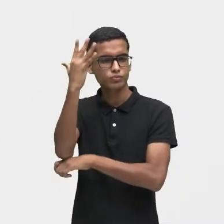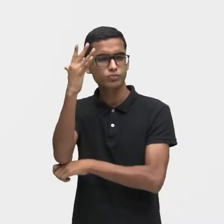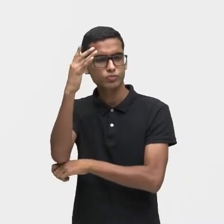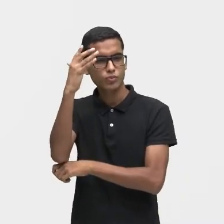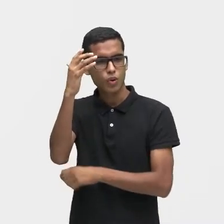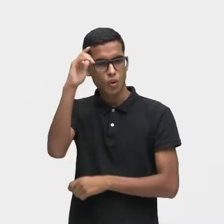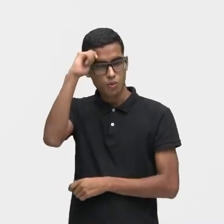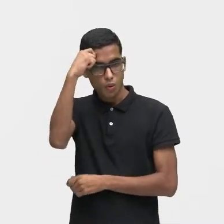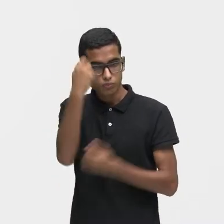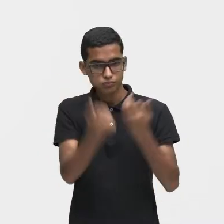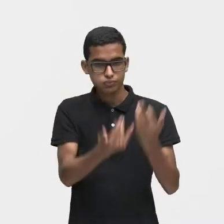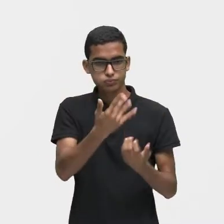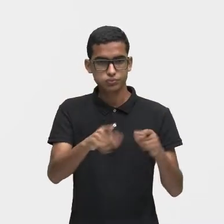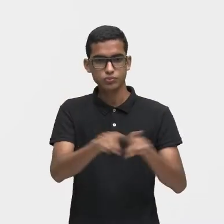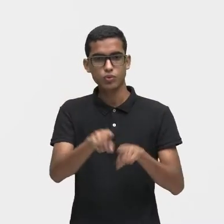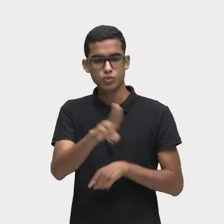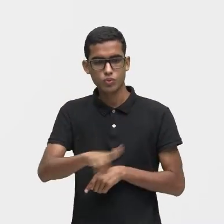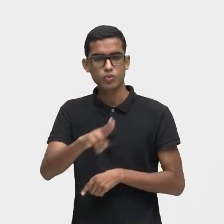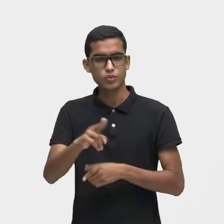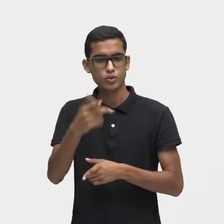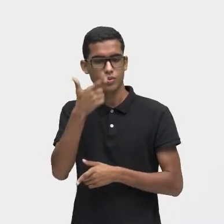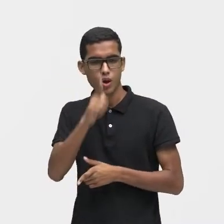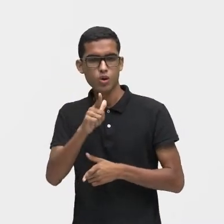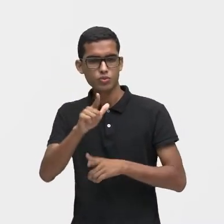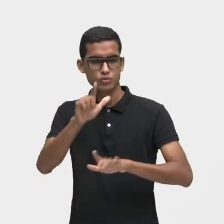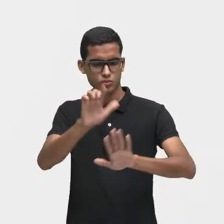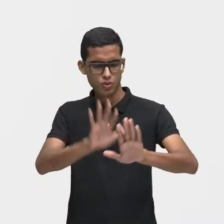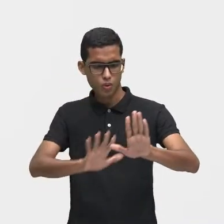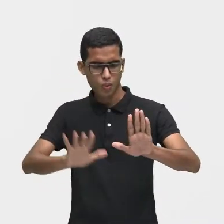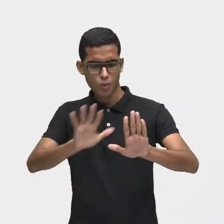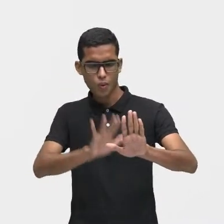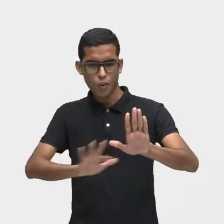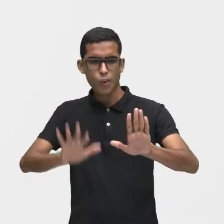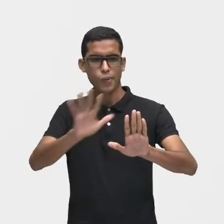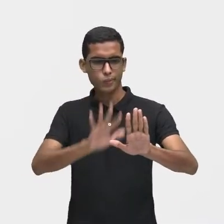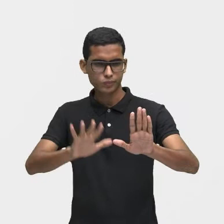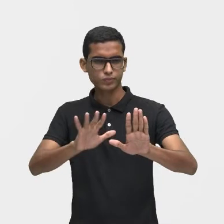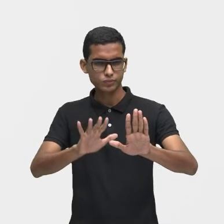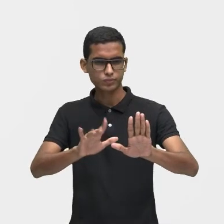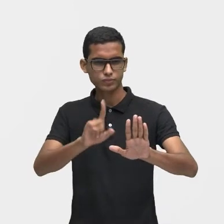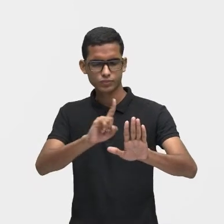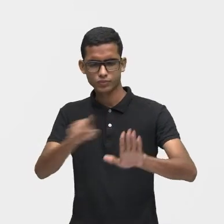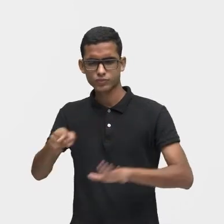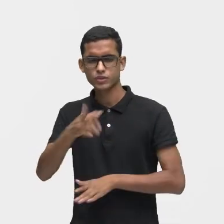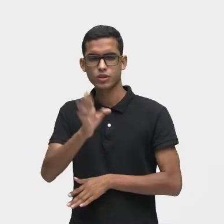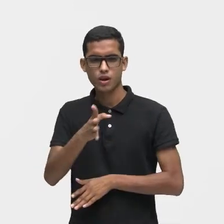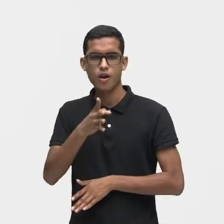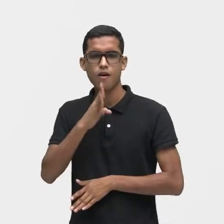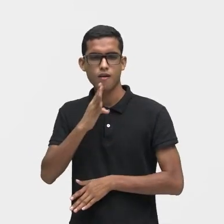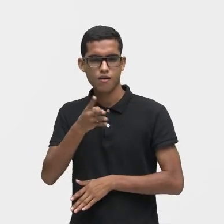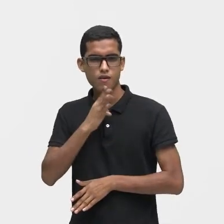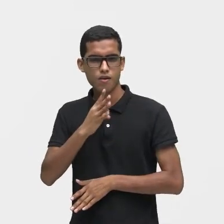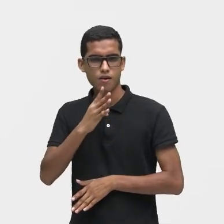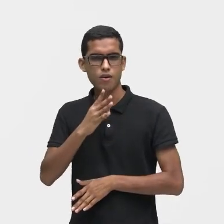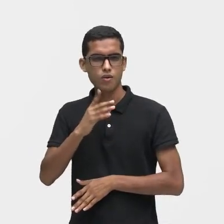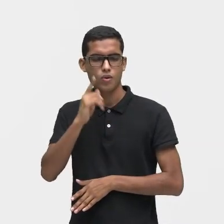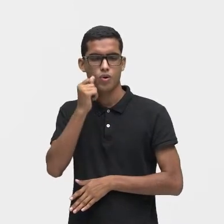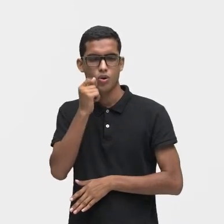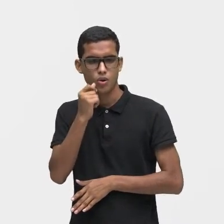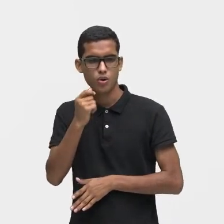grandes superfícies com sombras. Então você já conhece o lápis carvão, que é um lápis próprio para desenho